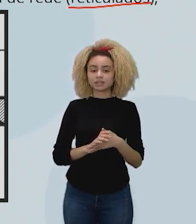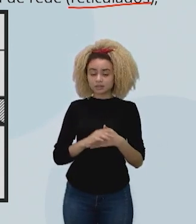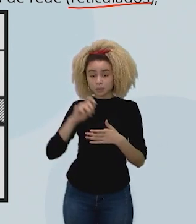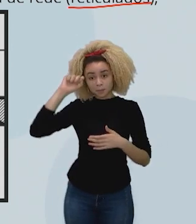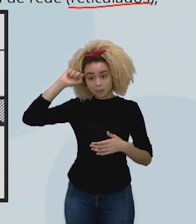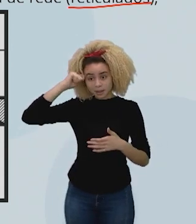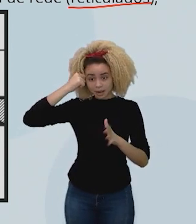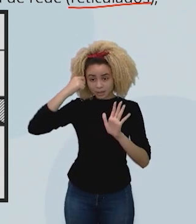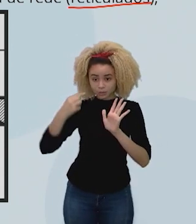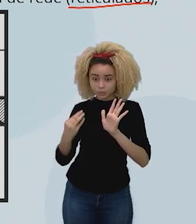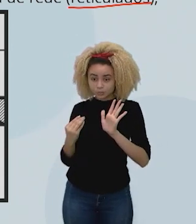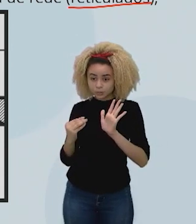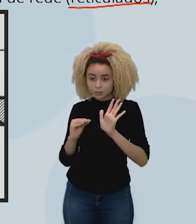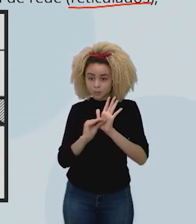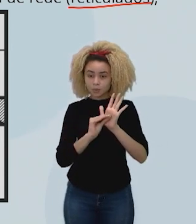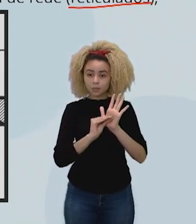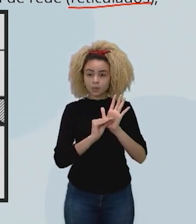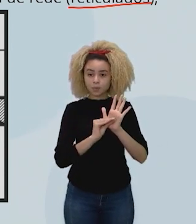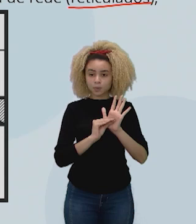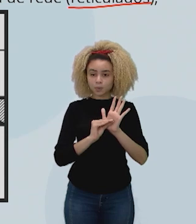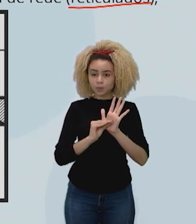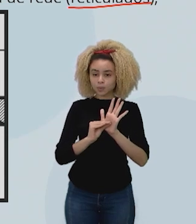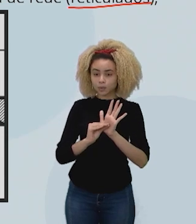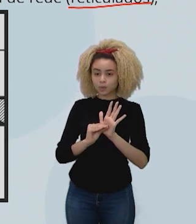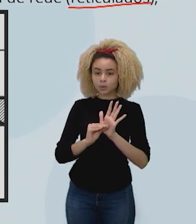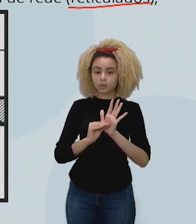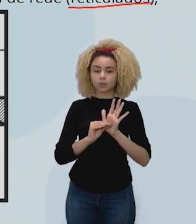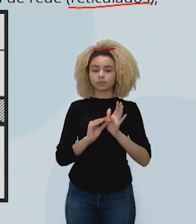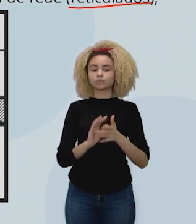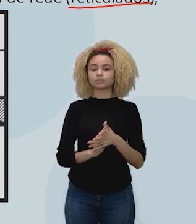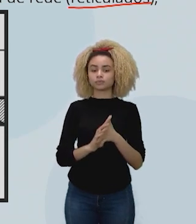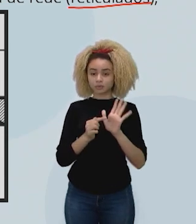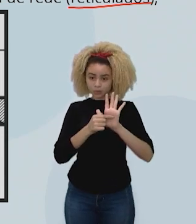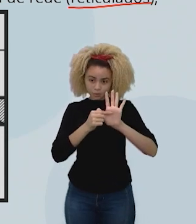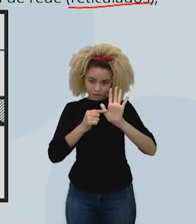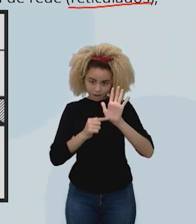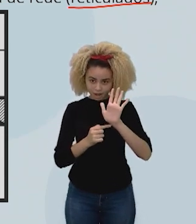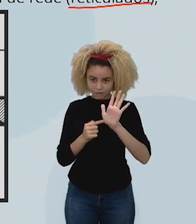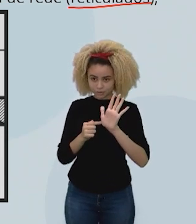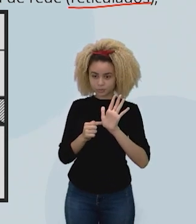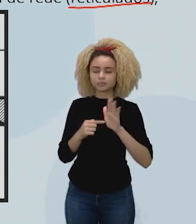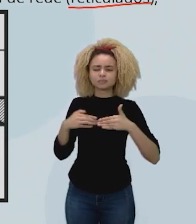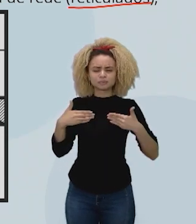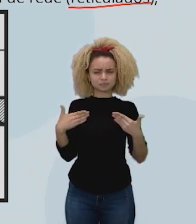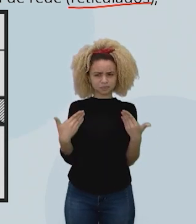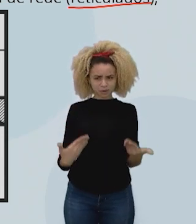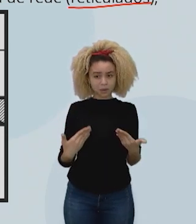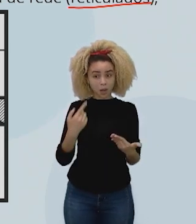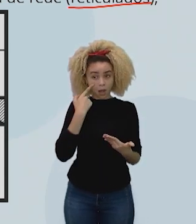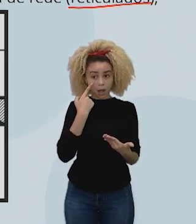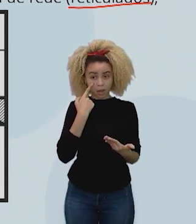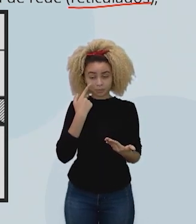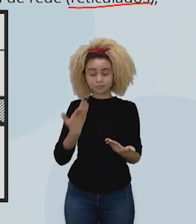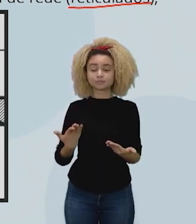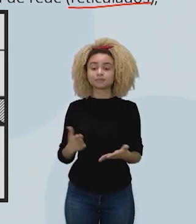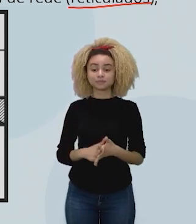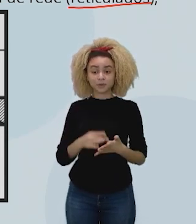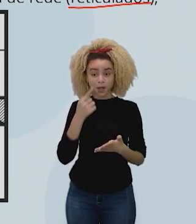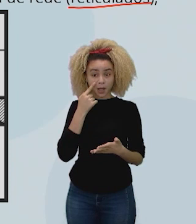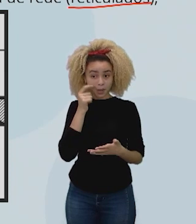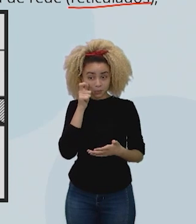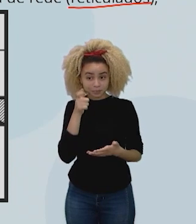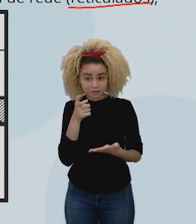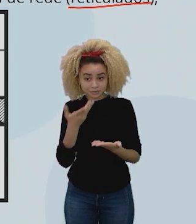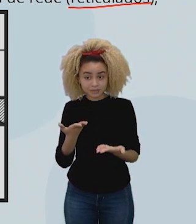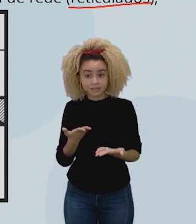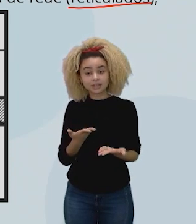preto, tá? Do traço do quadrinho, ó lá, da HQ, tá? Então, gente, olha só, olha aqui, observem,